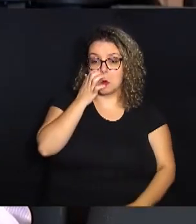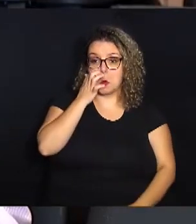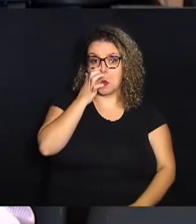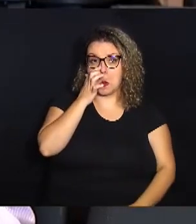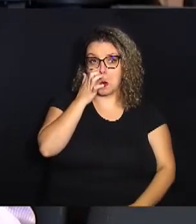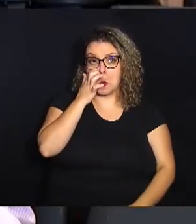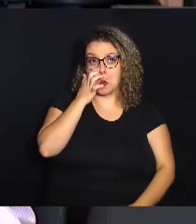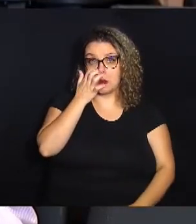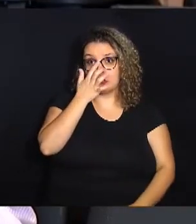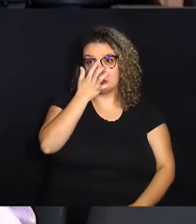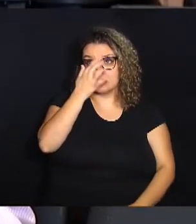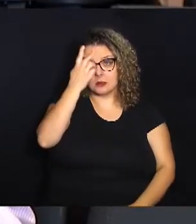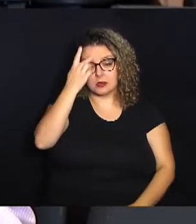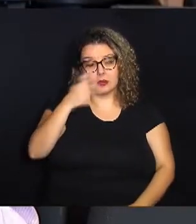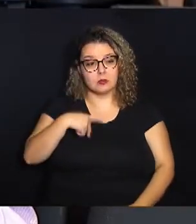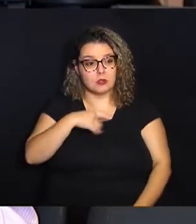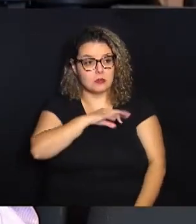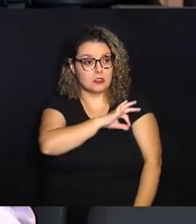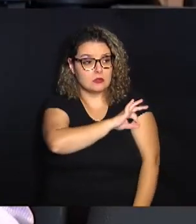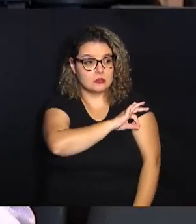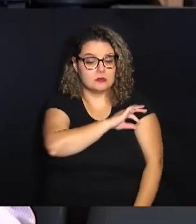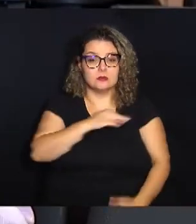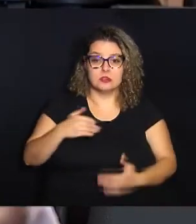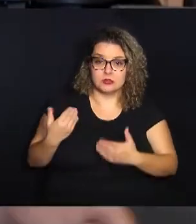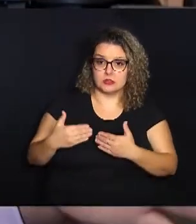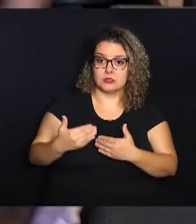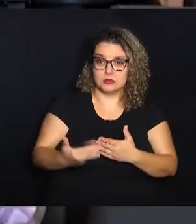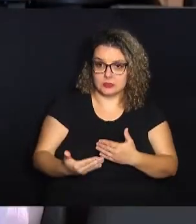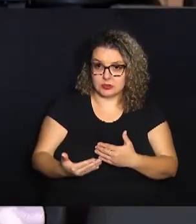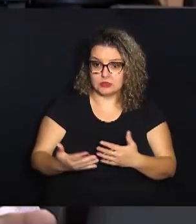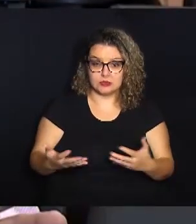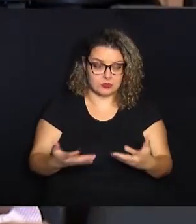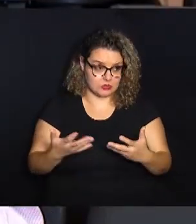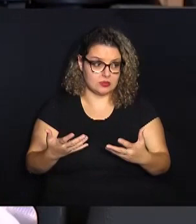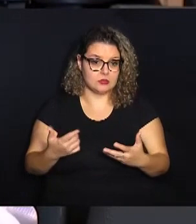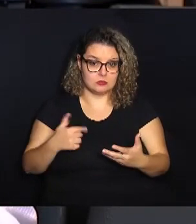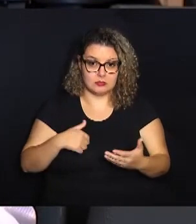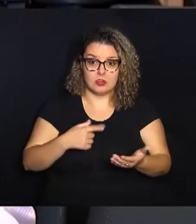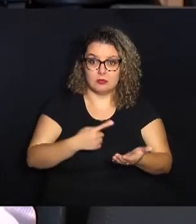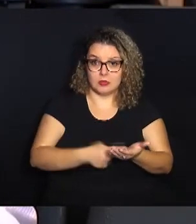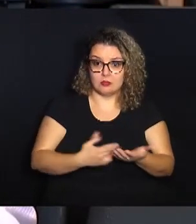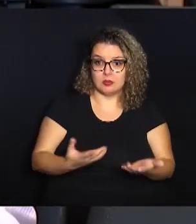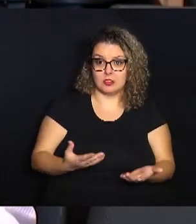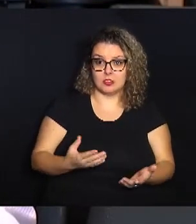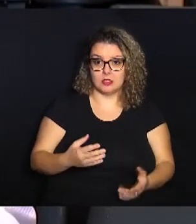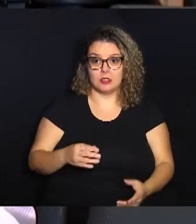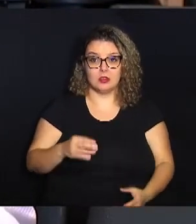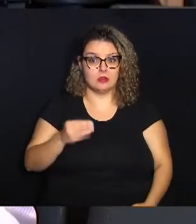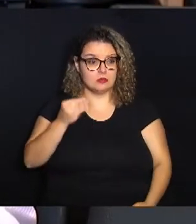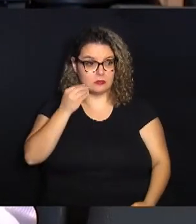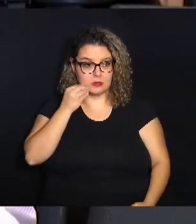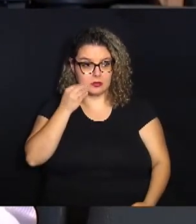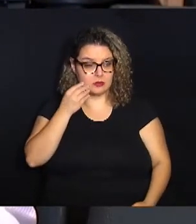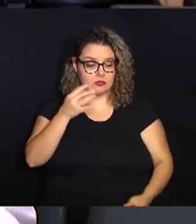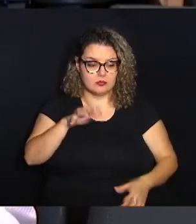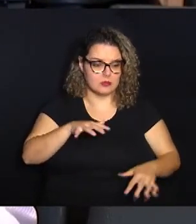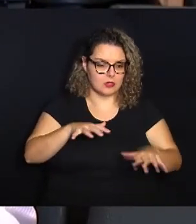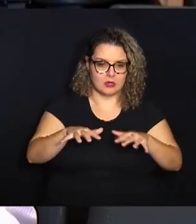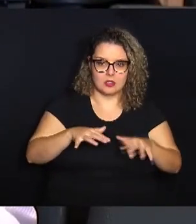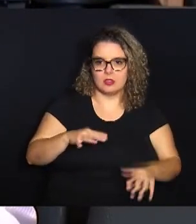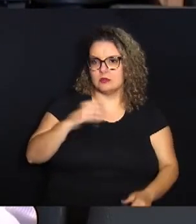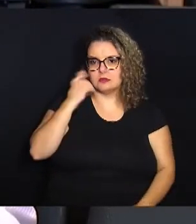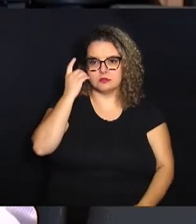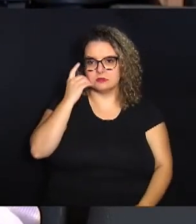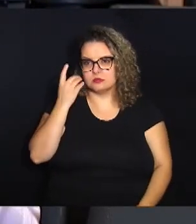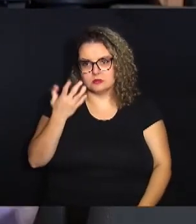não a própria prefeitura, a partir de iniciativas, eu até me comprometo a tentar mobilizar, de repente, um